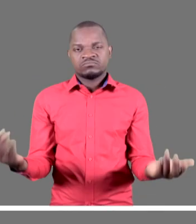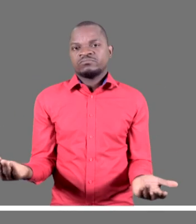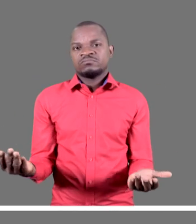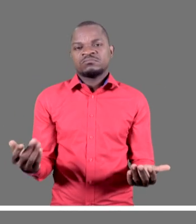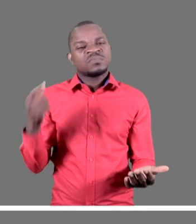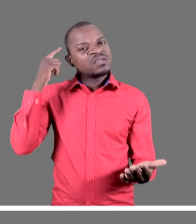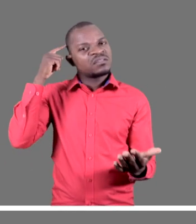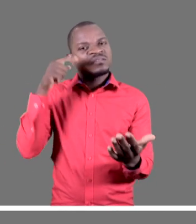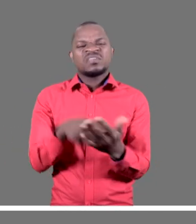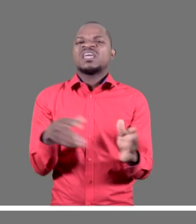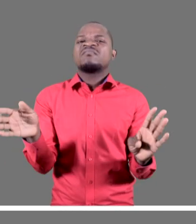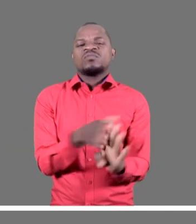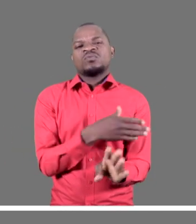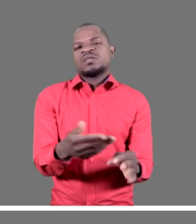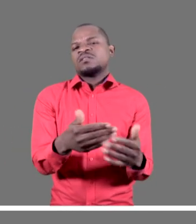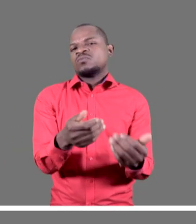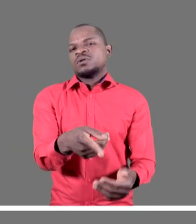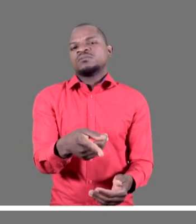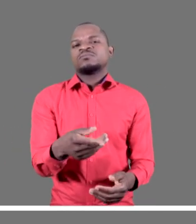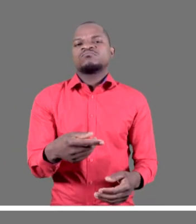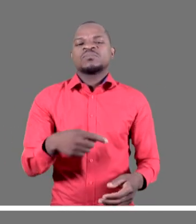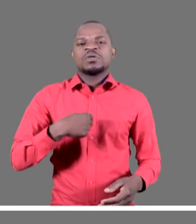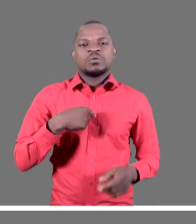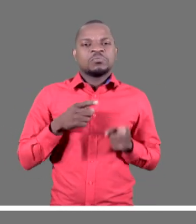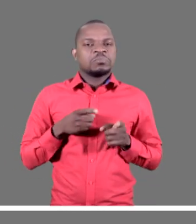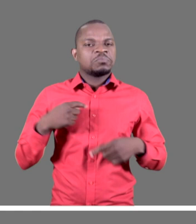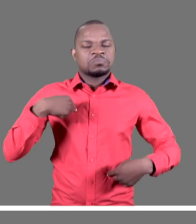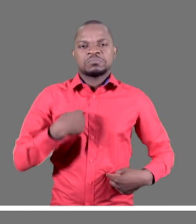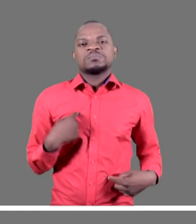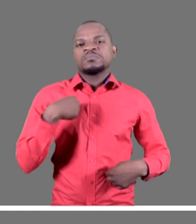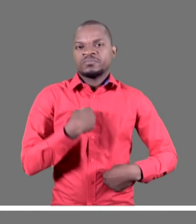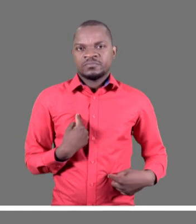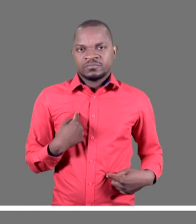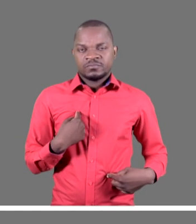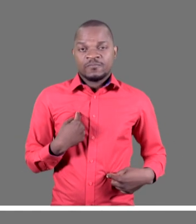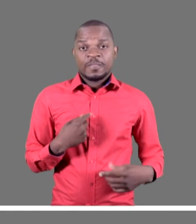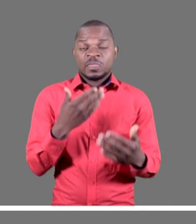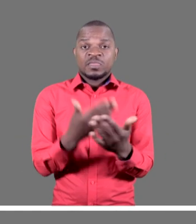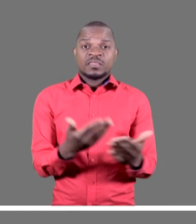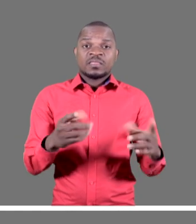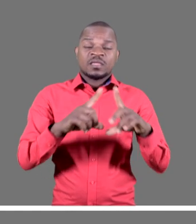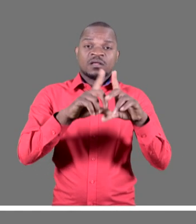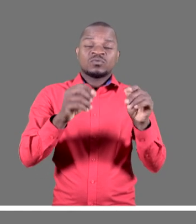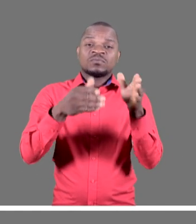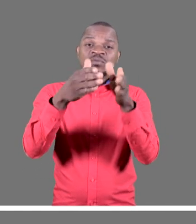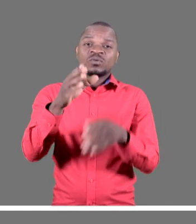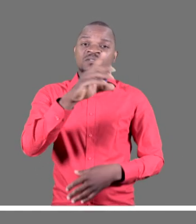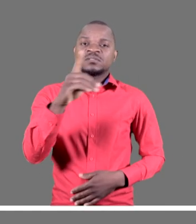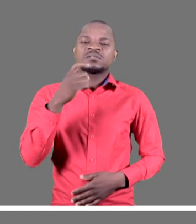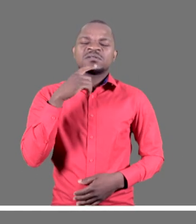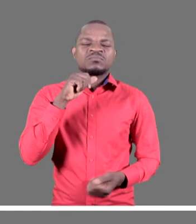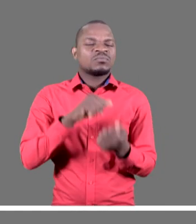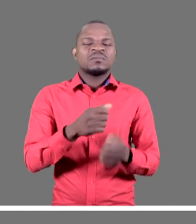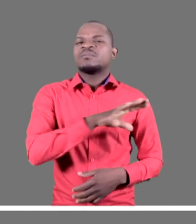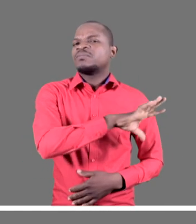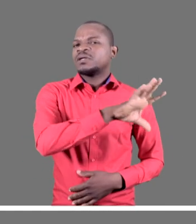Isso me violenta como pessoa, como mulher e como pessoa. A deficiência é um problema de